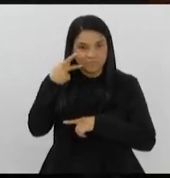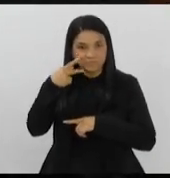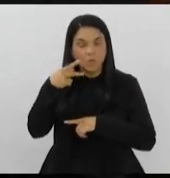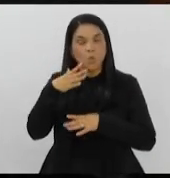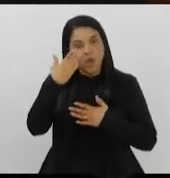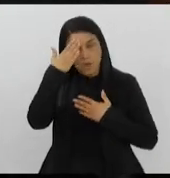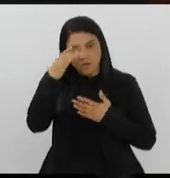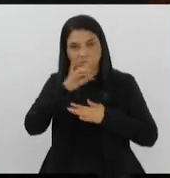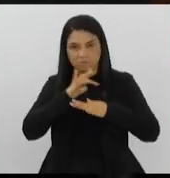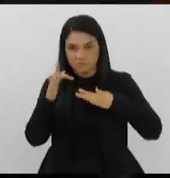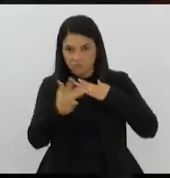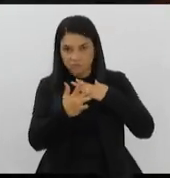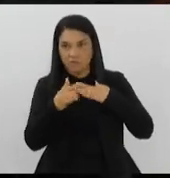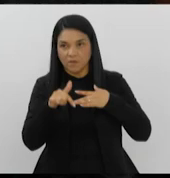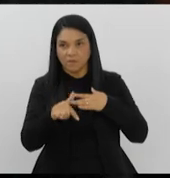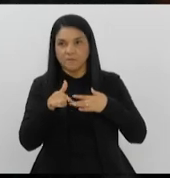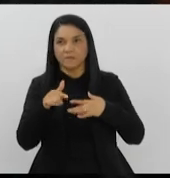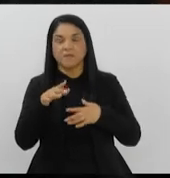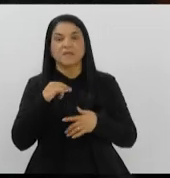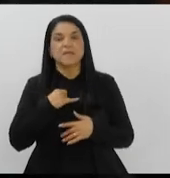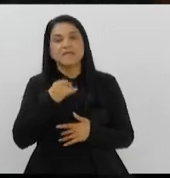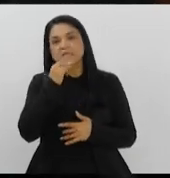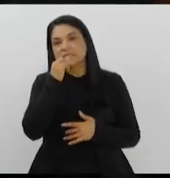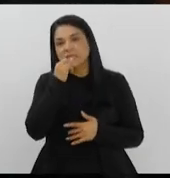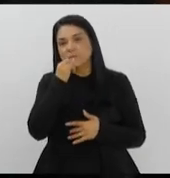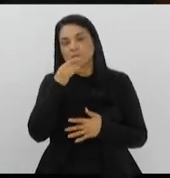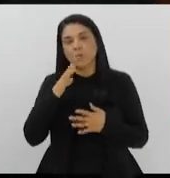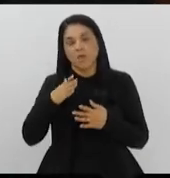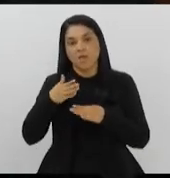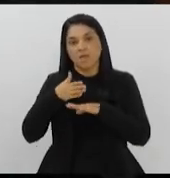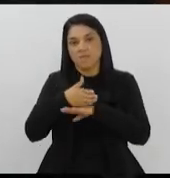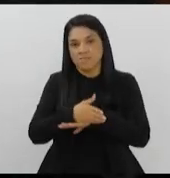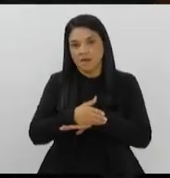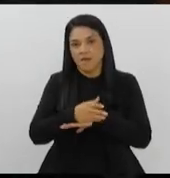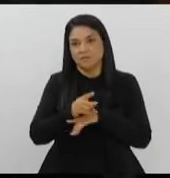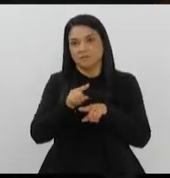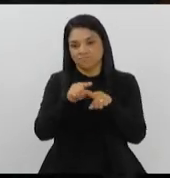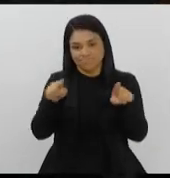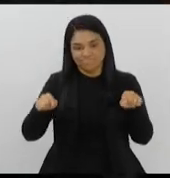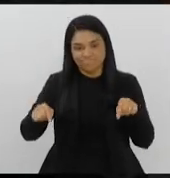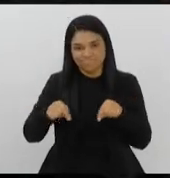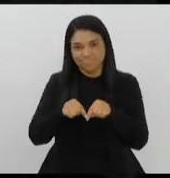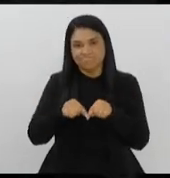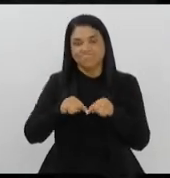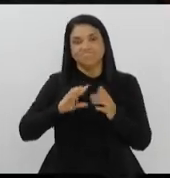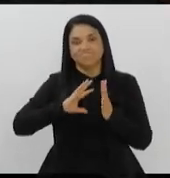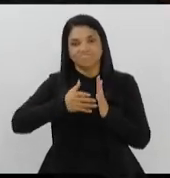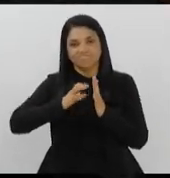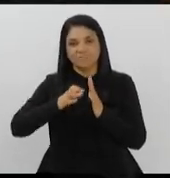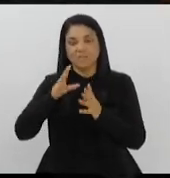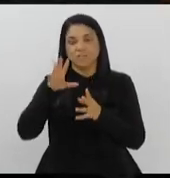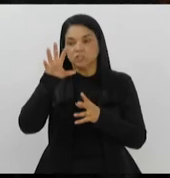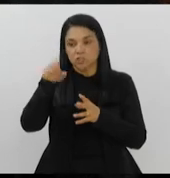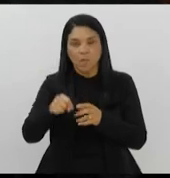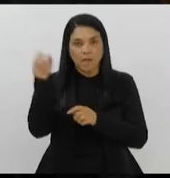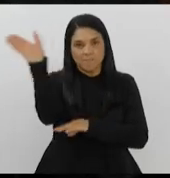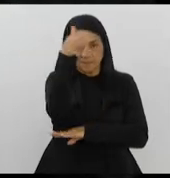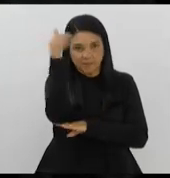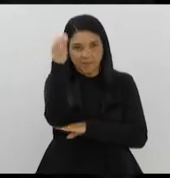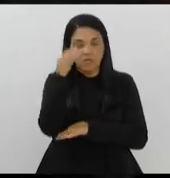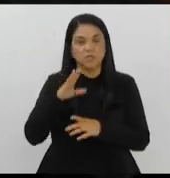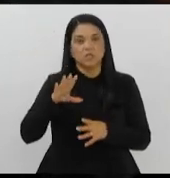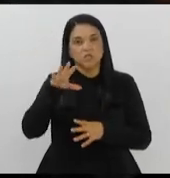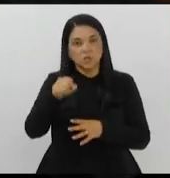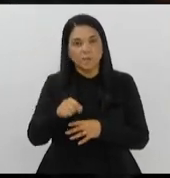mesma coisa que eu entrar no comitê de campanha de qualquer candidato, tomar a bandeira, tomar o jingle, tomar os panfletos do